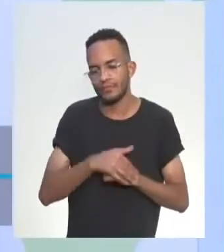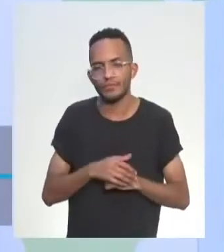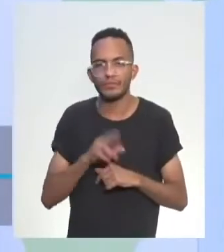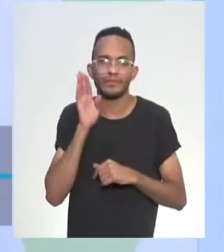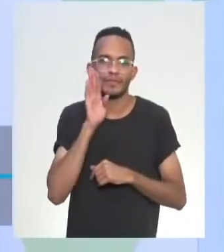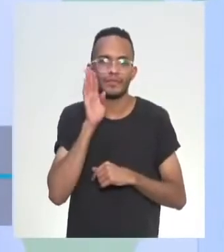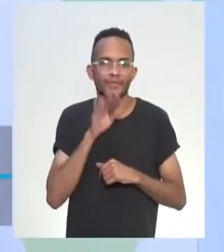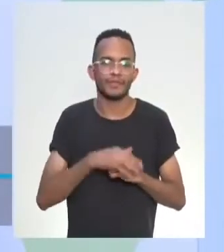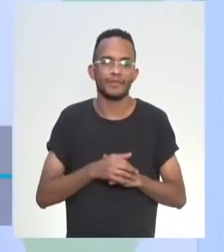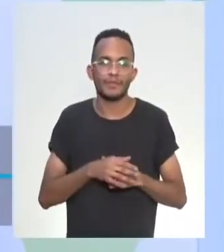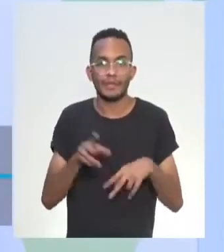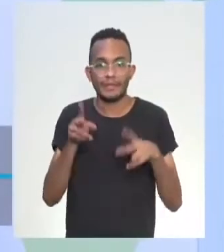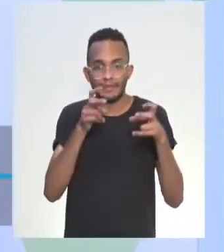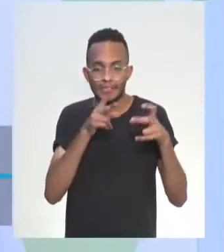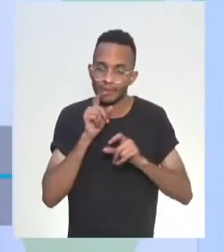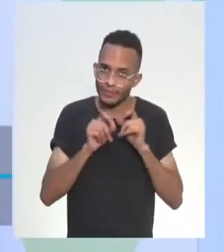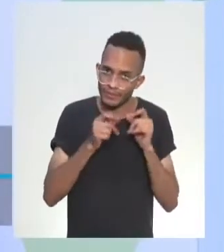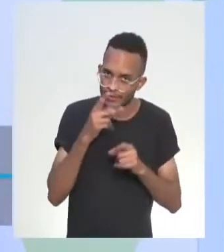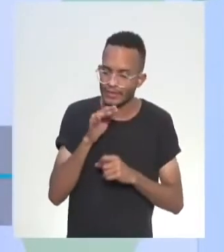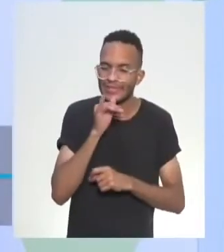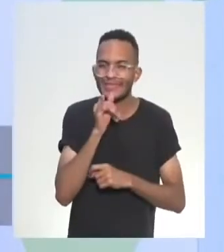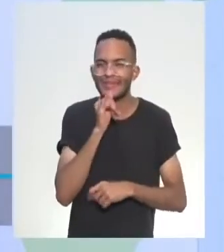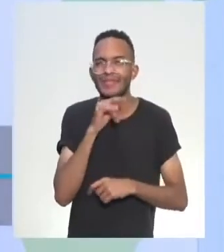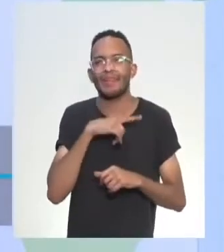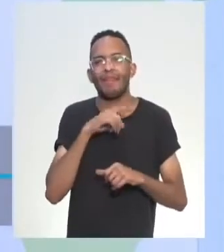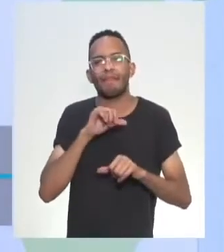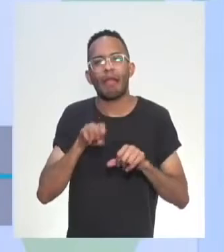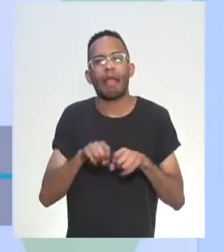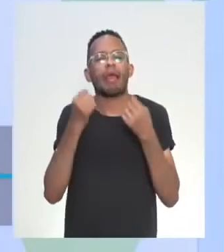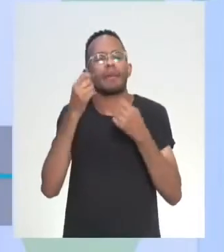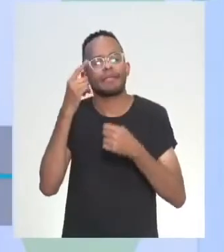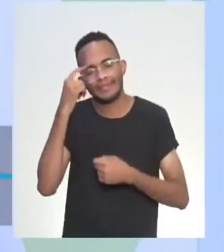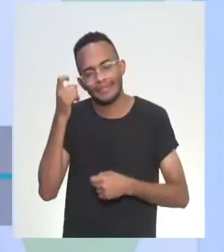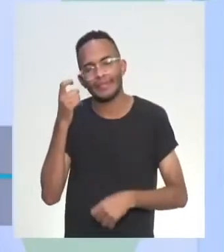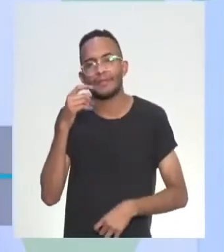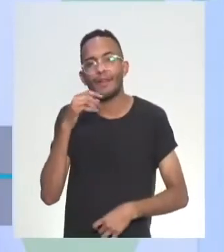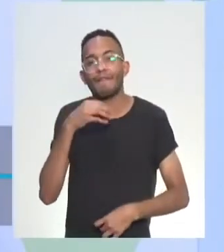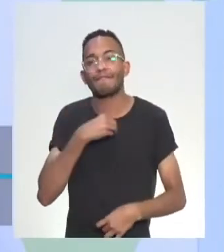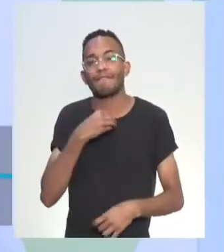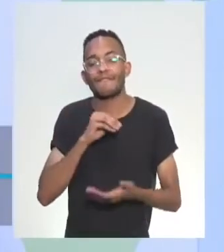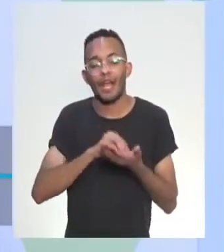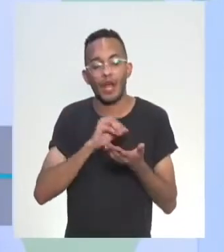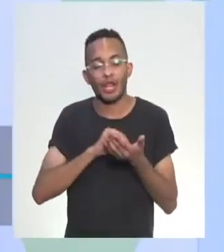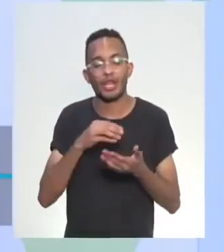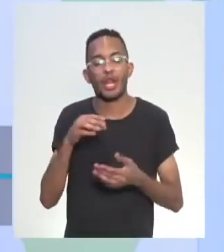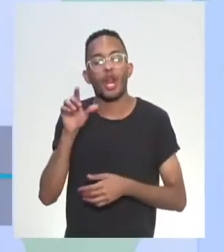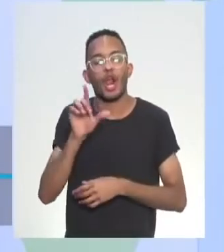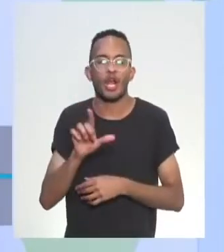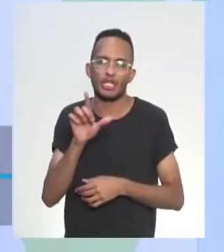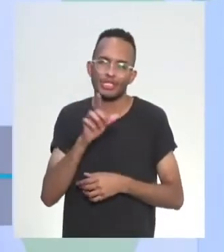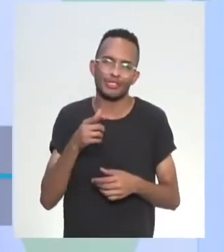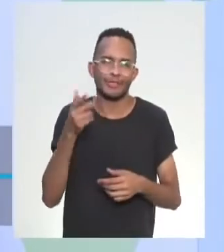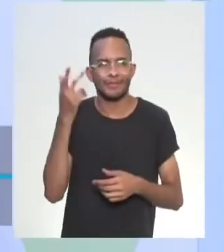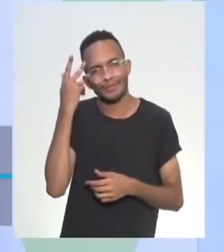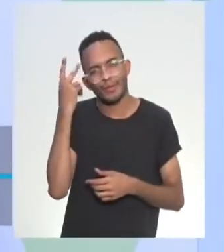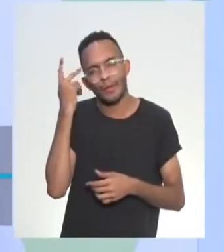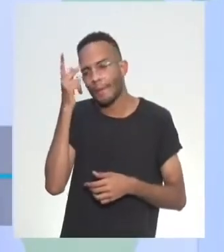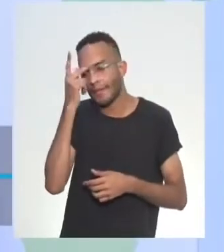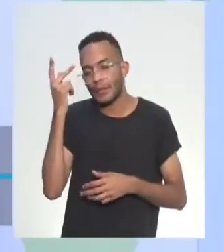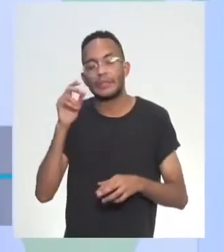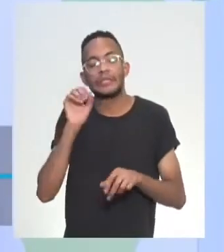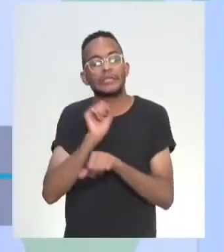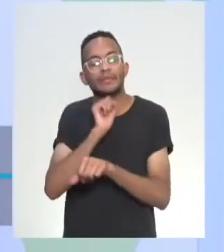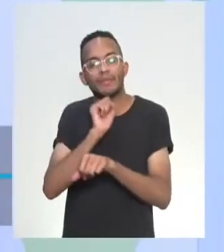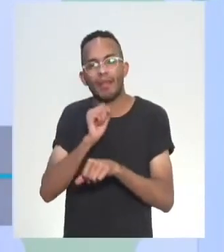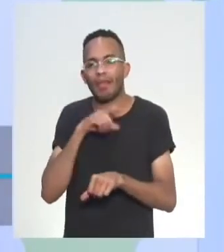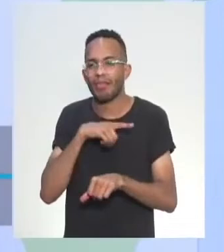tá? Tu percebe que, nesse caso, houve uma quebra de expectativa. Às vezes, a falta de lógica, por exemplo, a lógica convencional. A pessoa espera